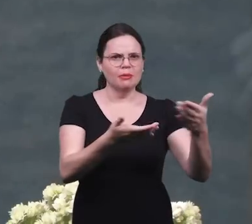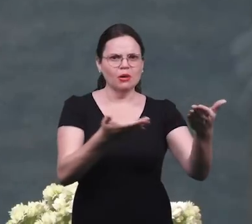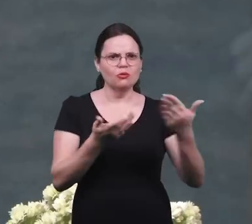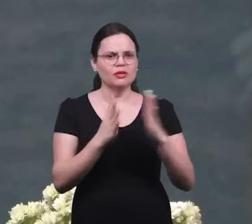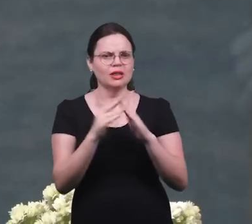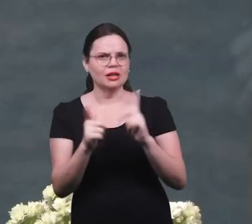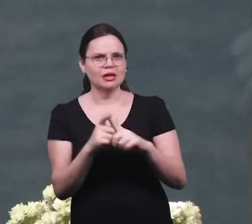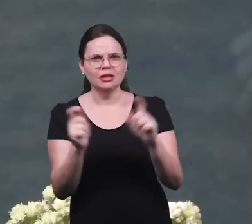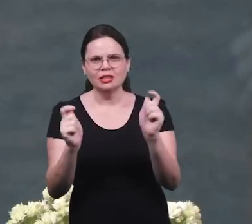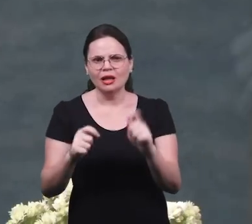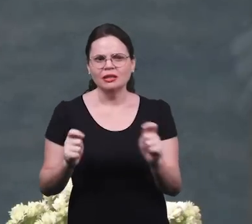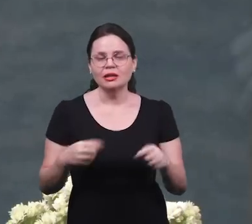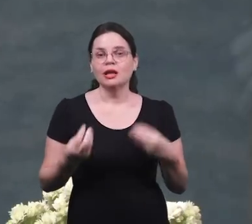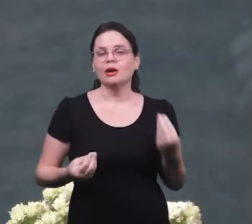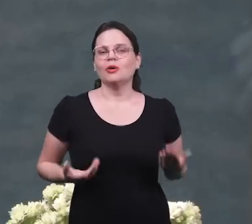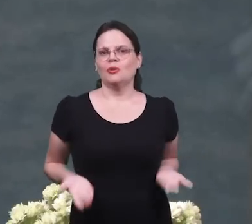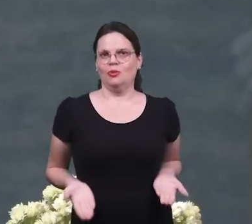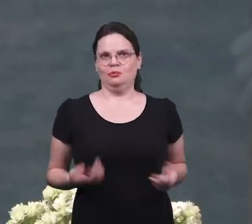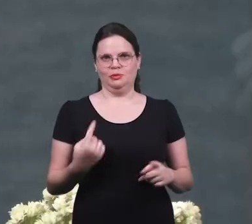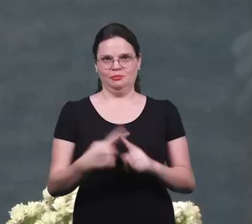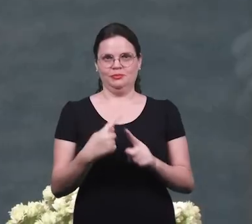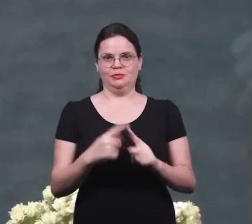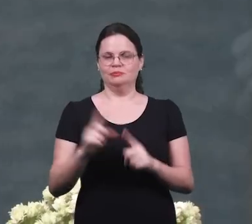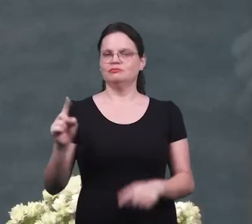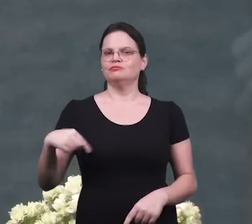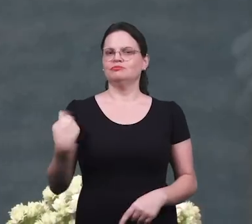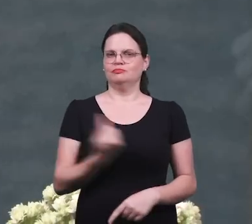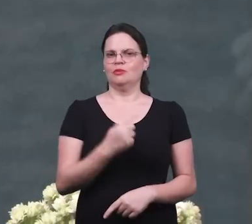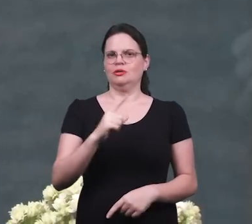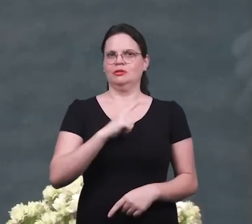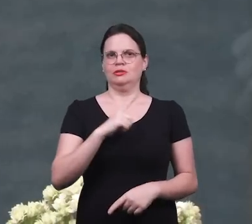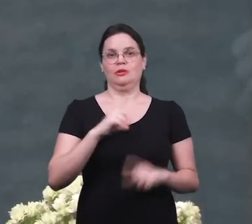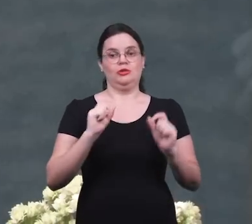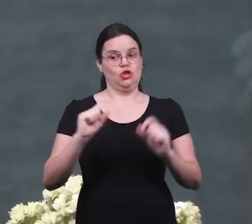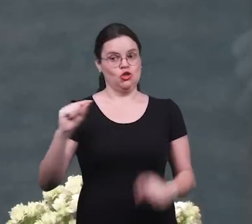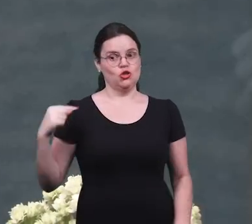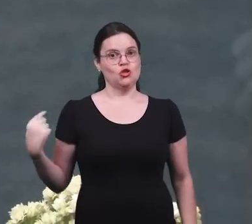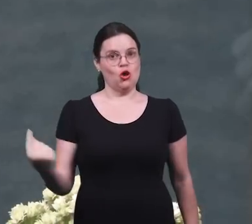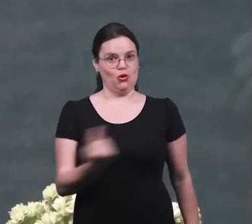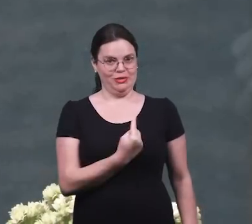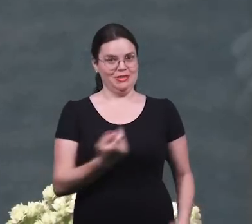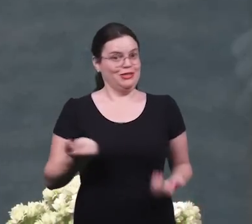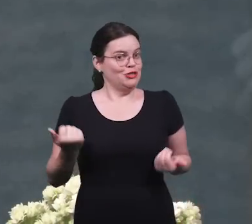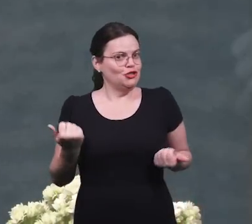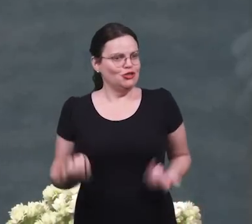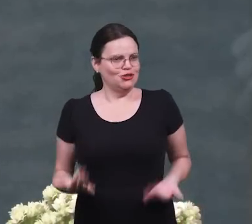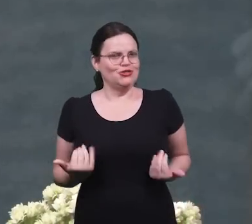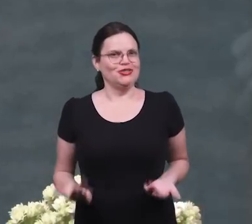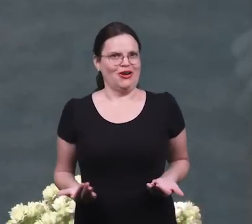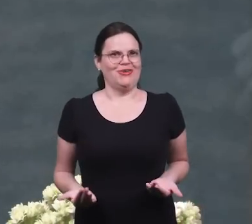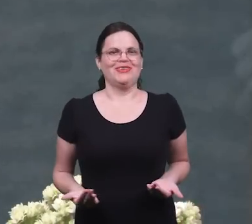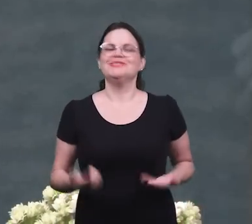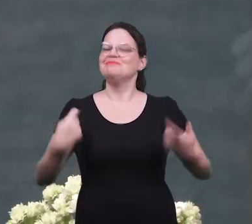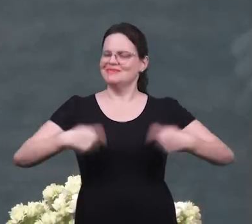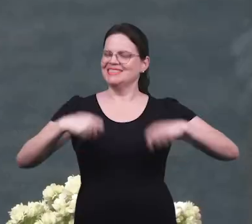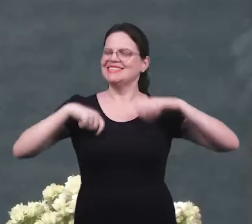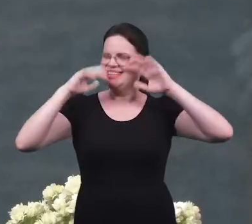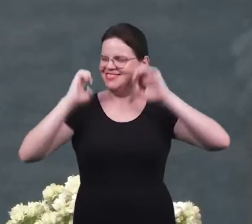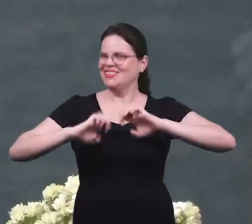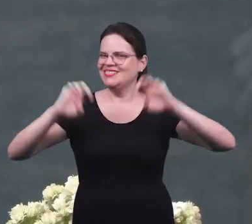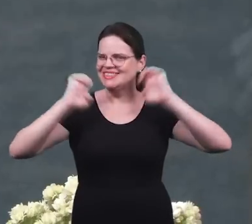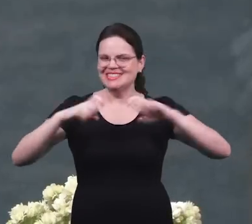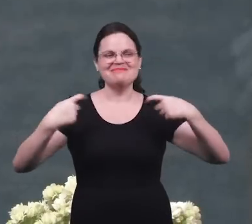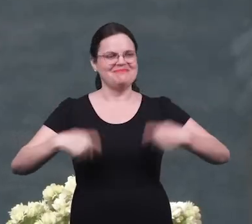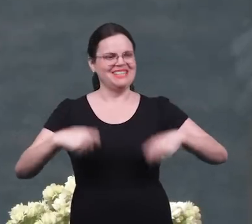na igreja, porque eu usei a expressão correta, nós, jovens, nós temos que evangelizar, né?